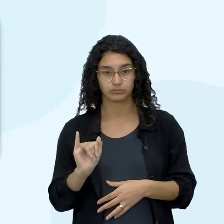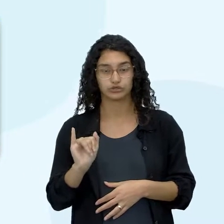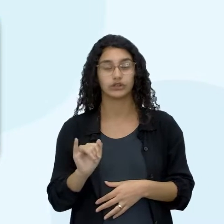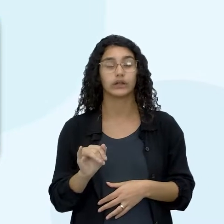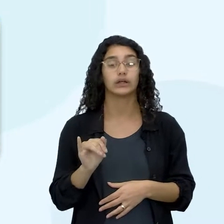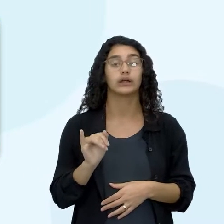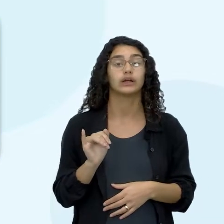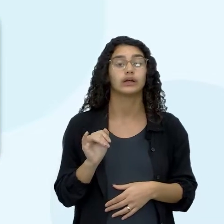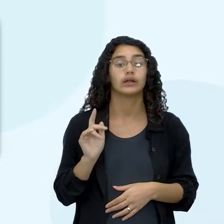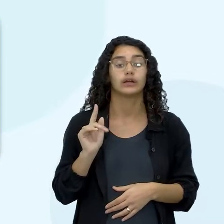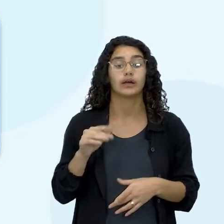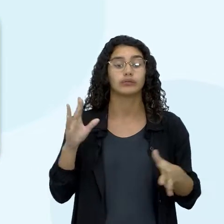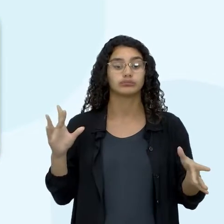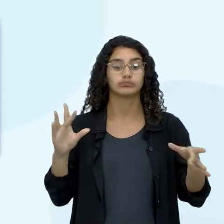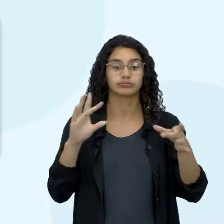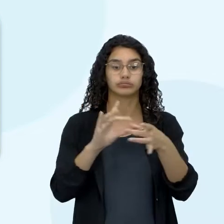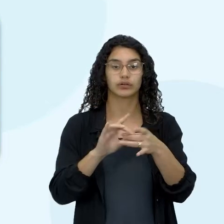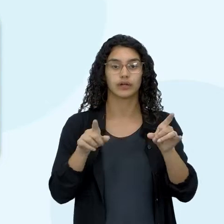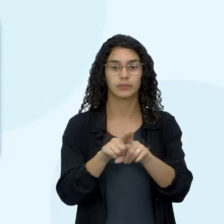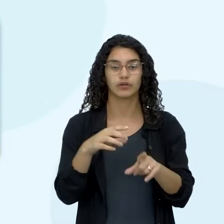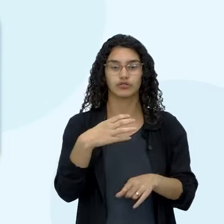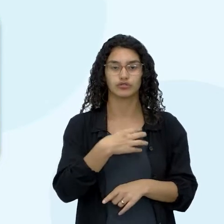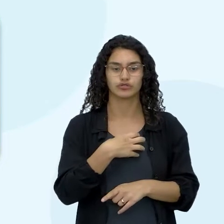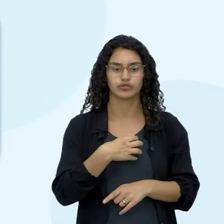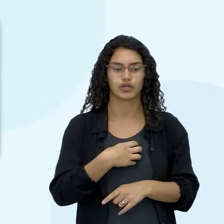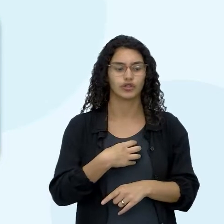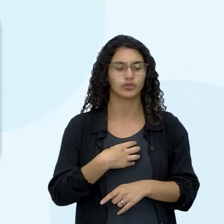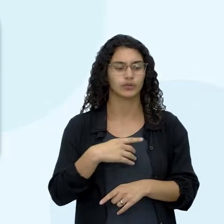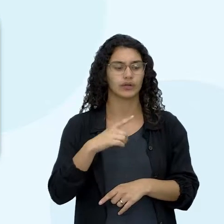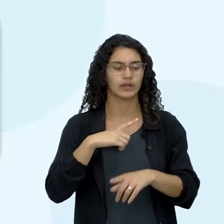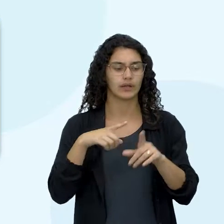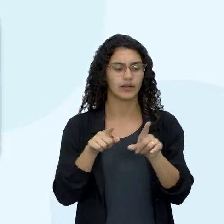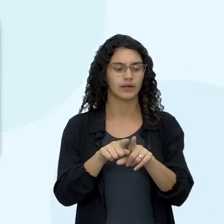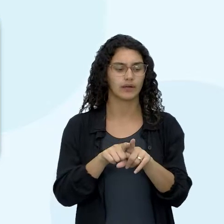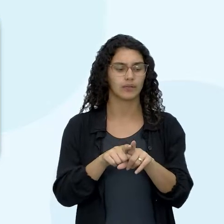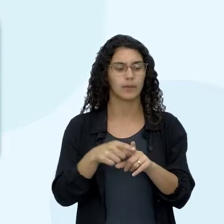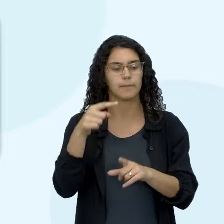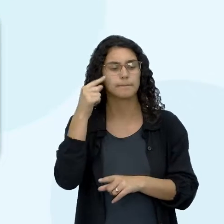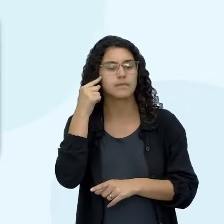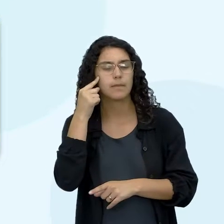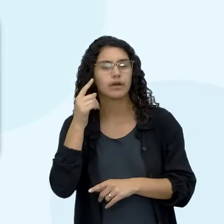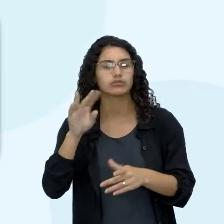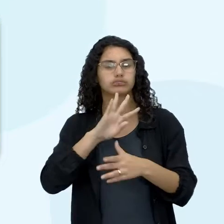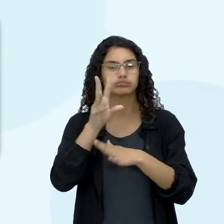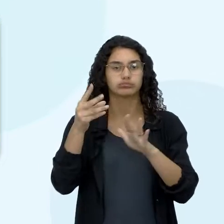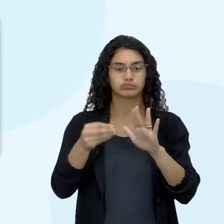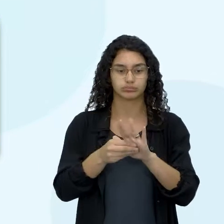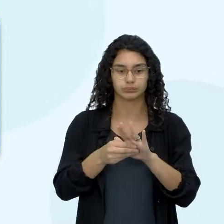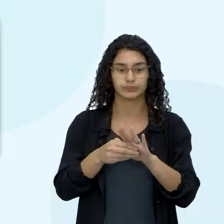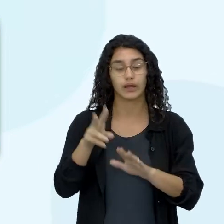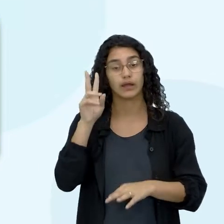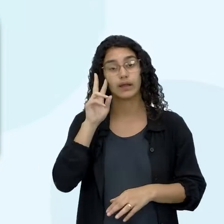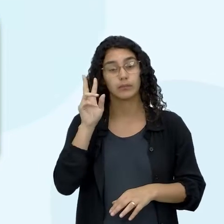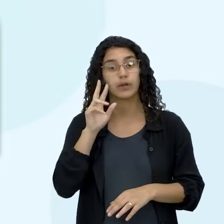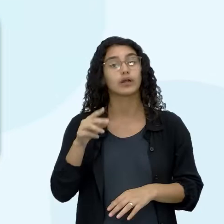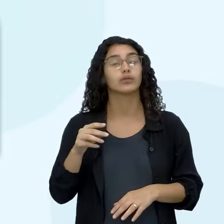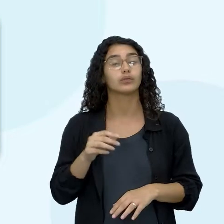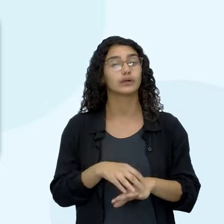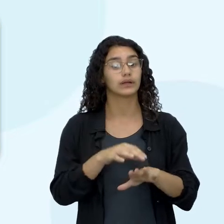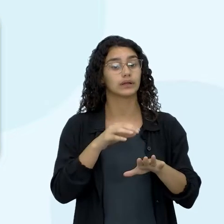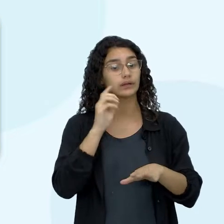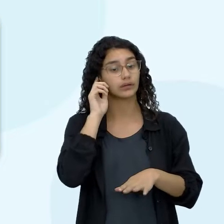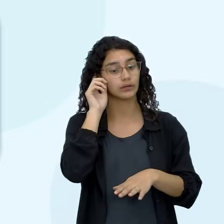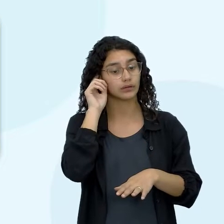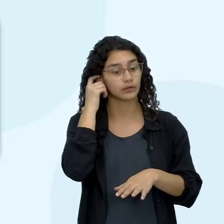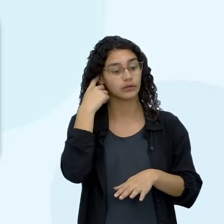vai introjetar de forma perene essas noções de integração. Lembrando que transporte